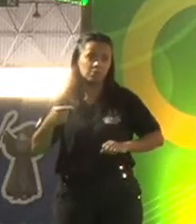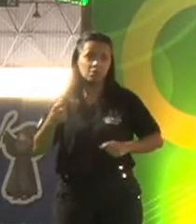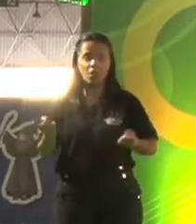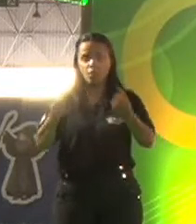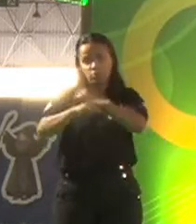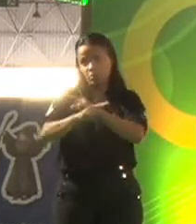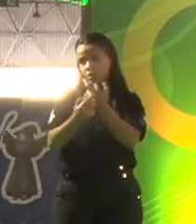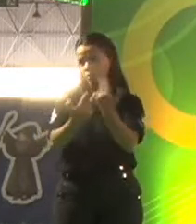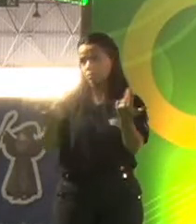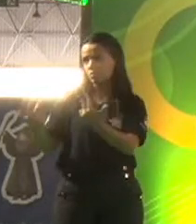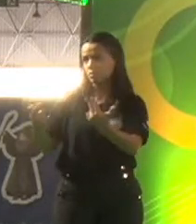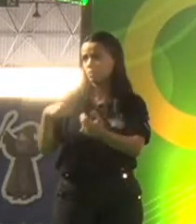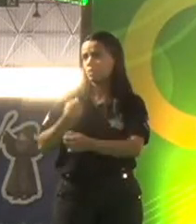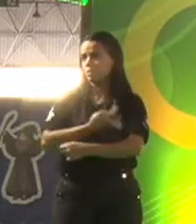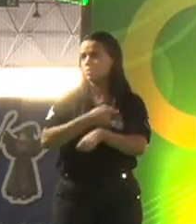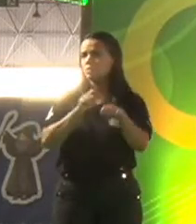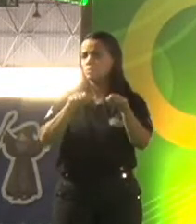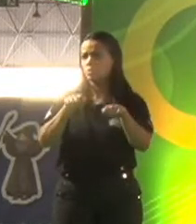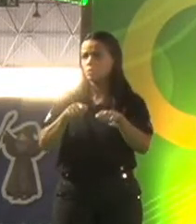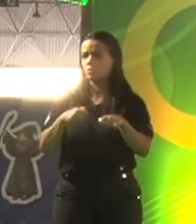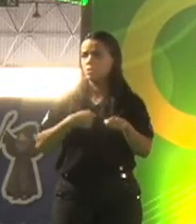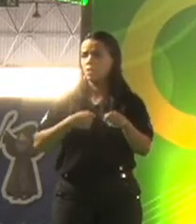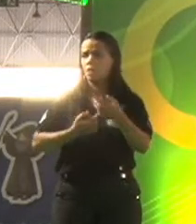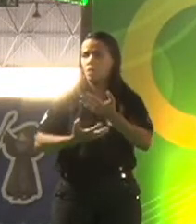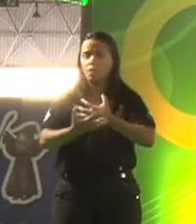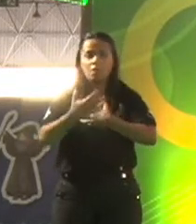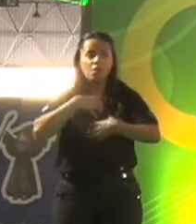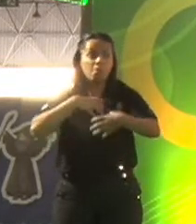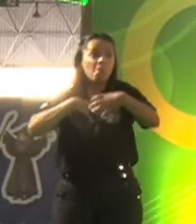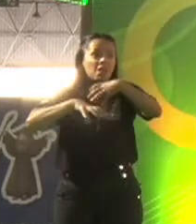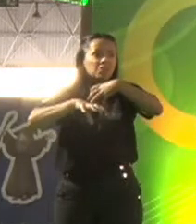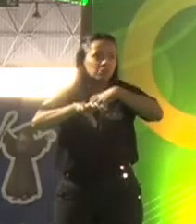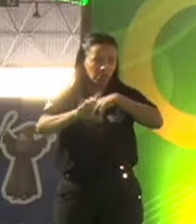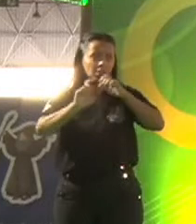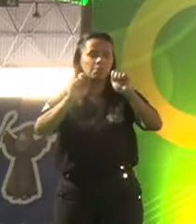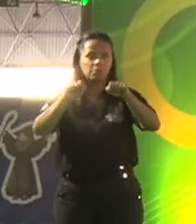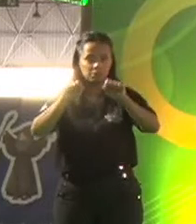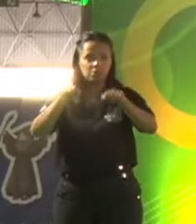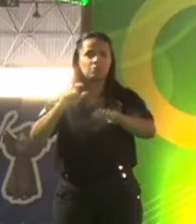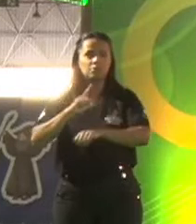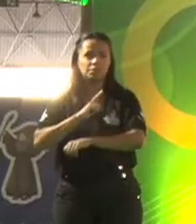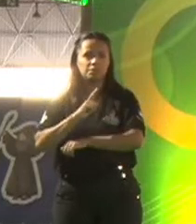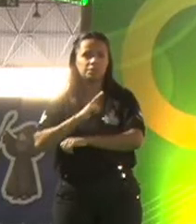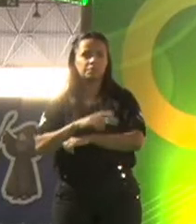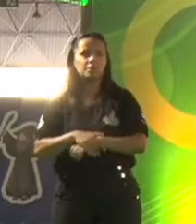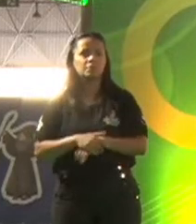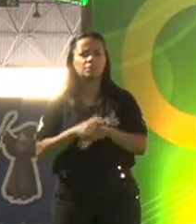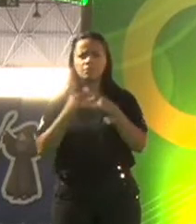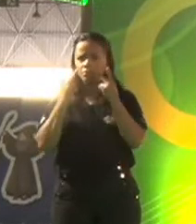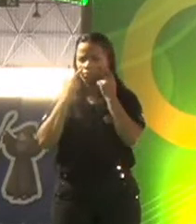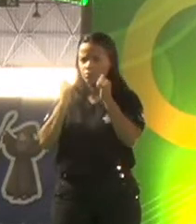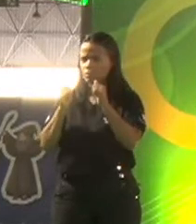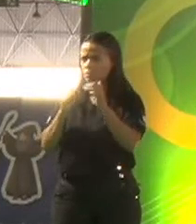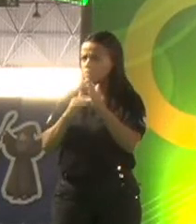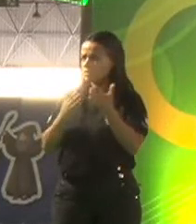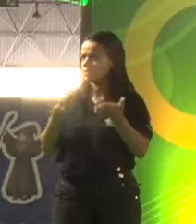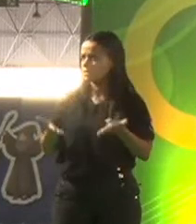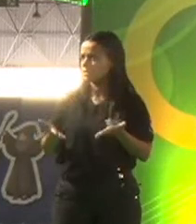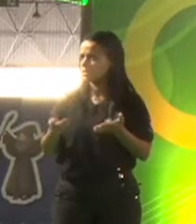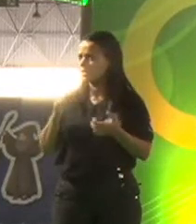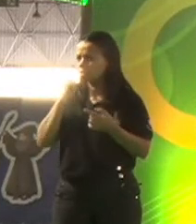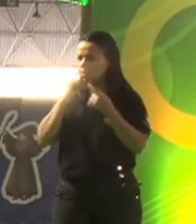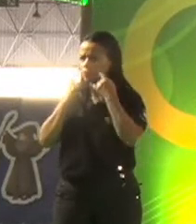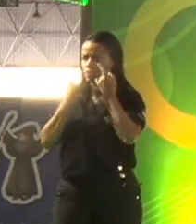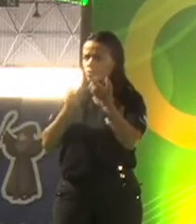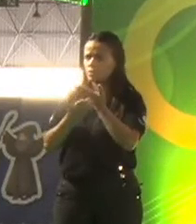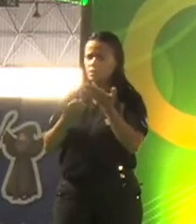ter um dispositivo que é ambos simultaneamente Isso é isso é possível tranquilo até aqui alguma dúvida